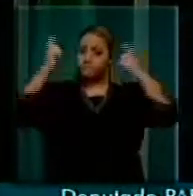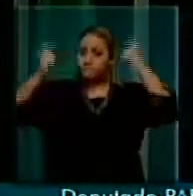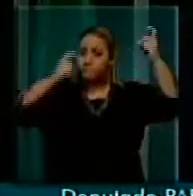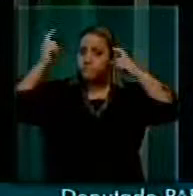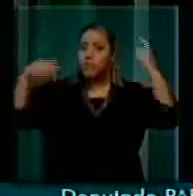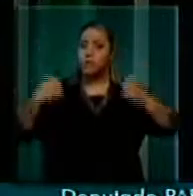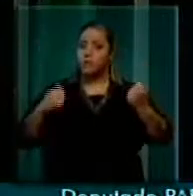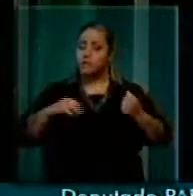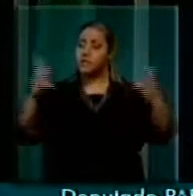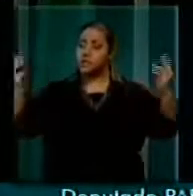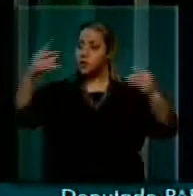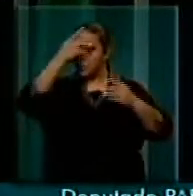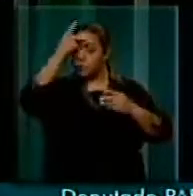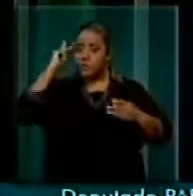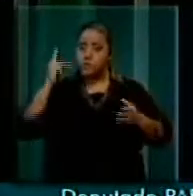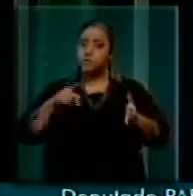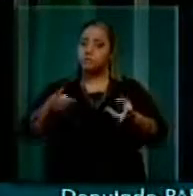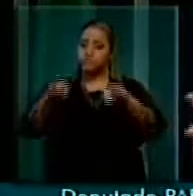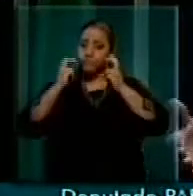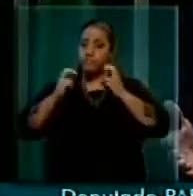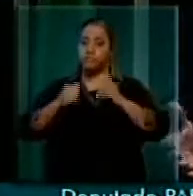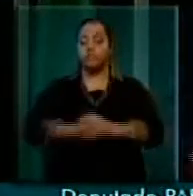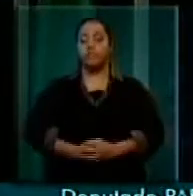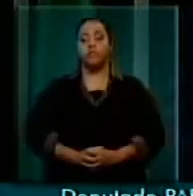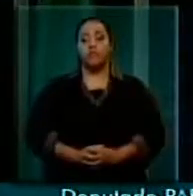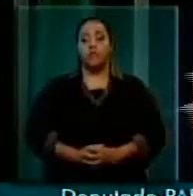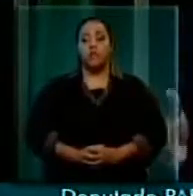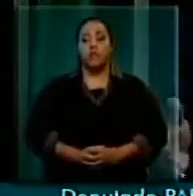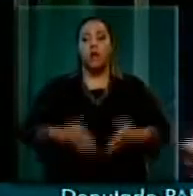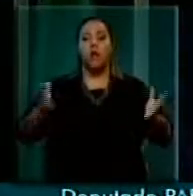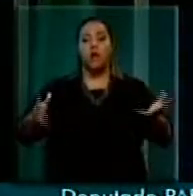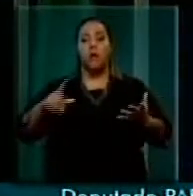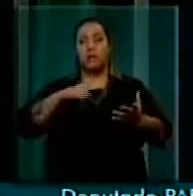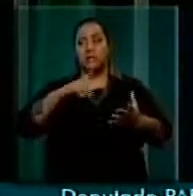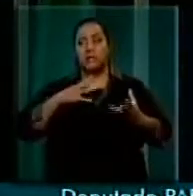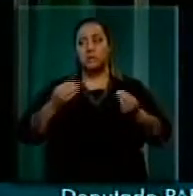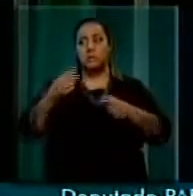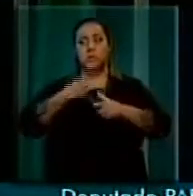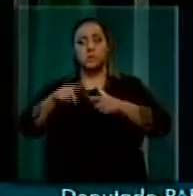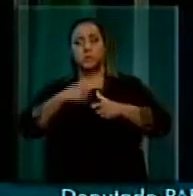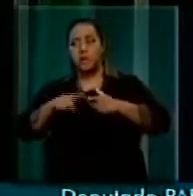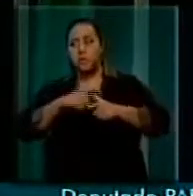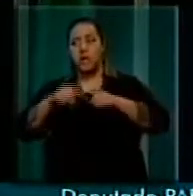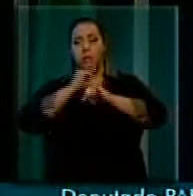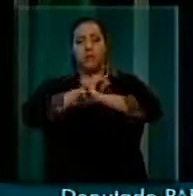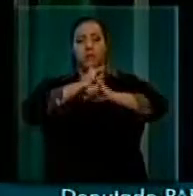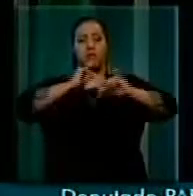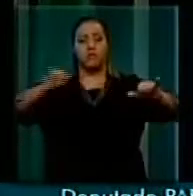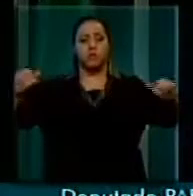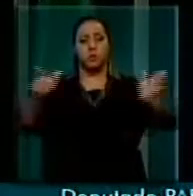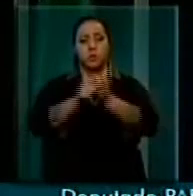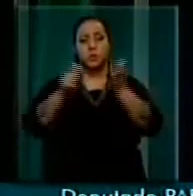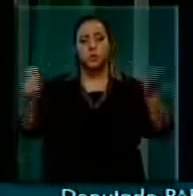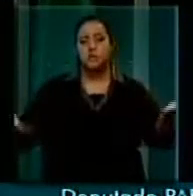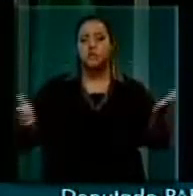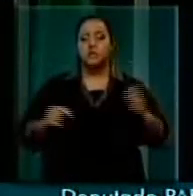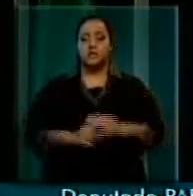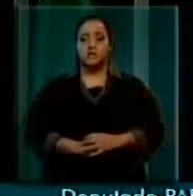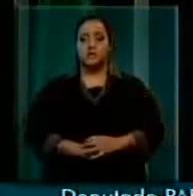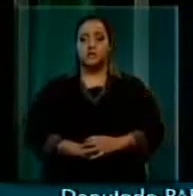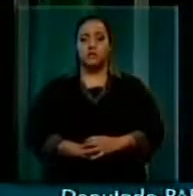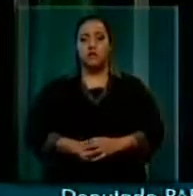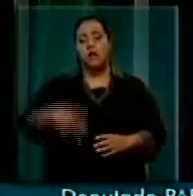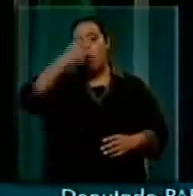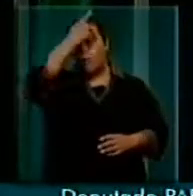cenário nacional. Nós estamos aí a braços com escândalos, nas primeiras páginas dos jornais, com